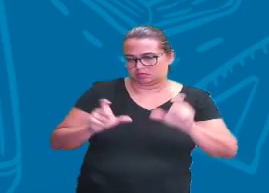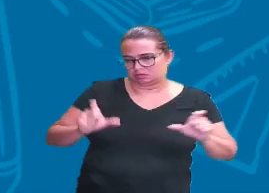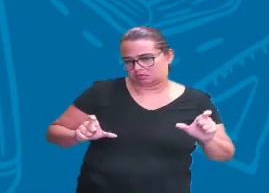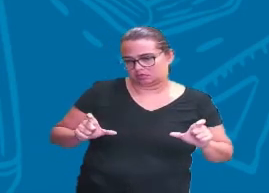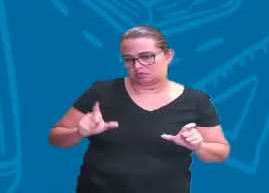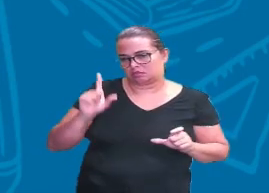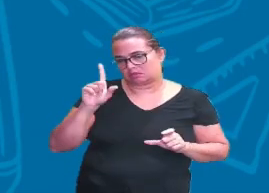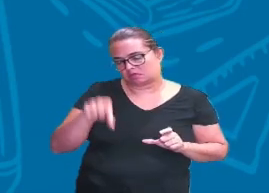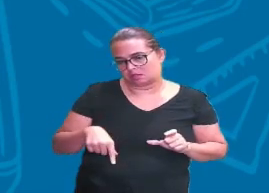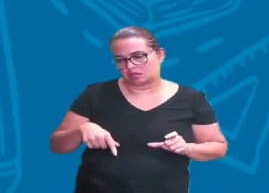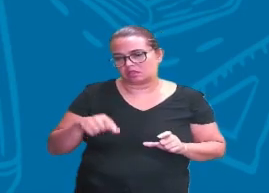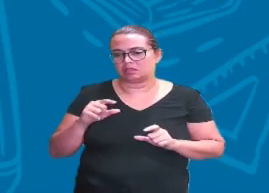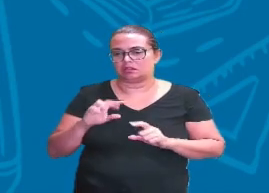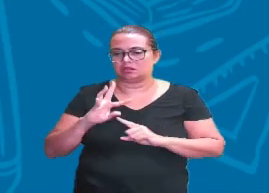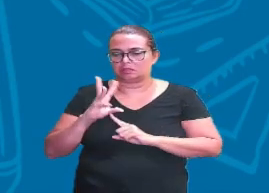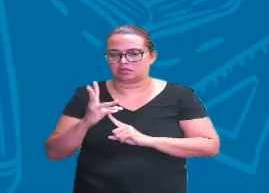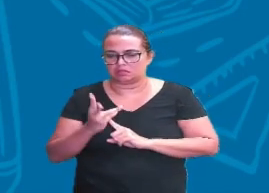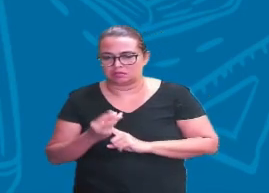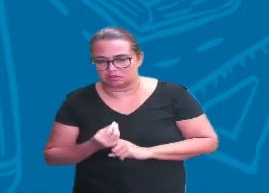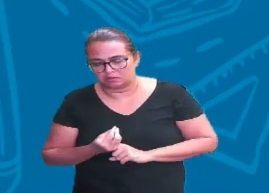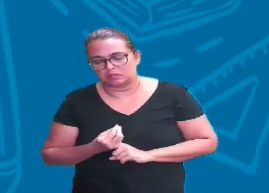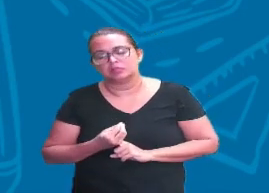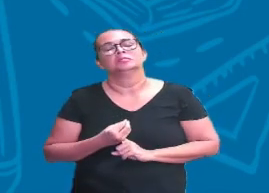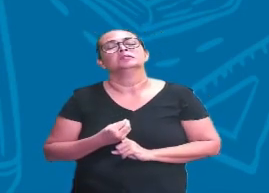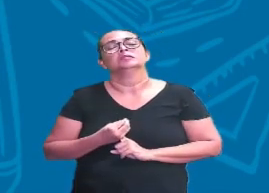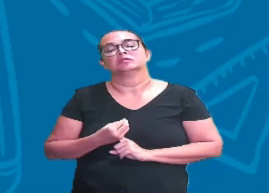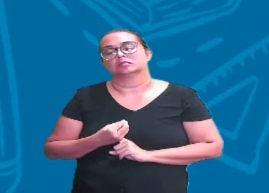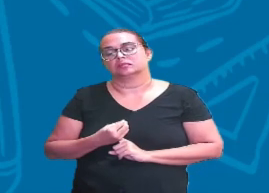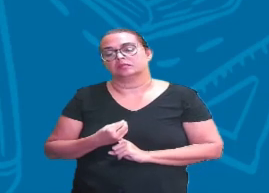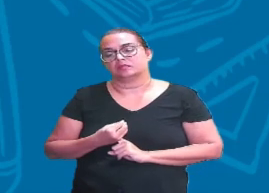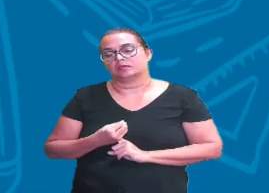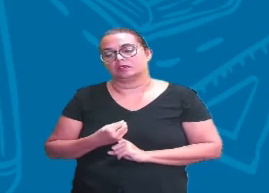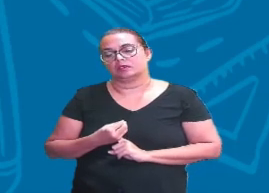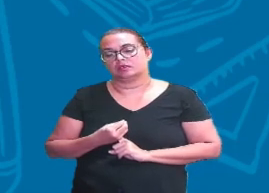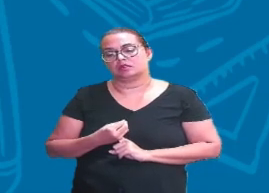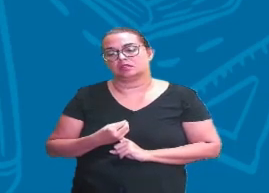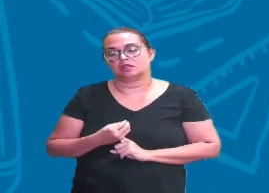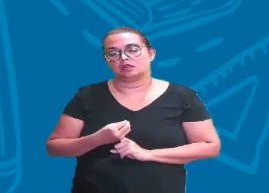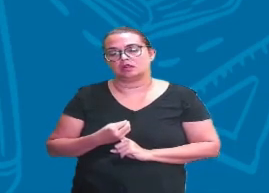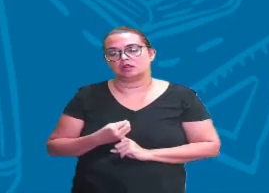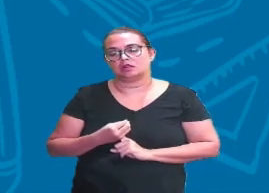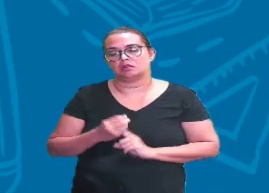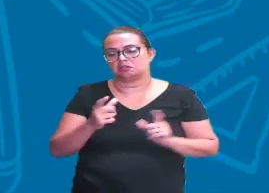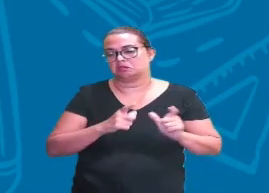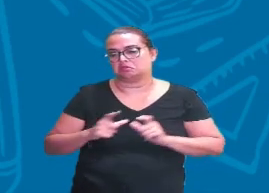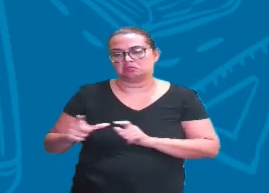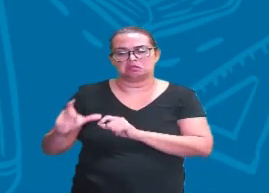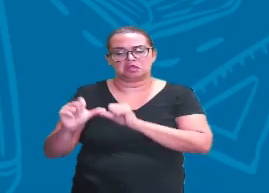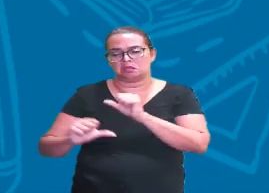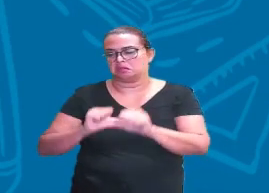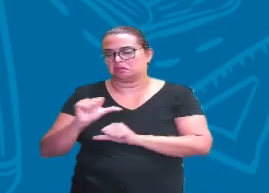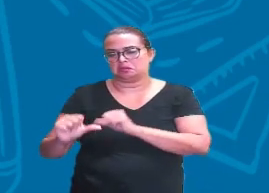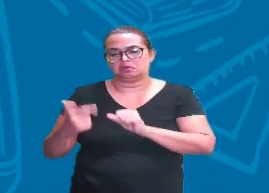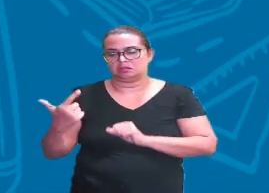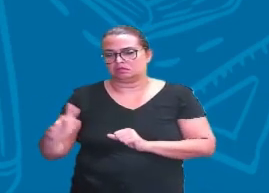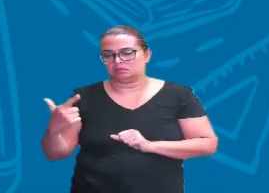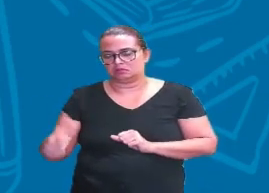né? Que não varia com o local onde os corpos se encontram.